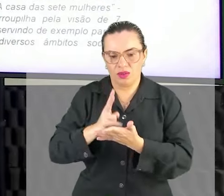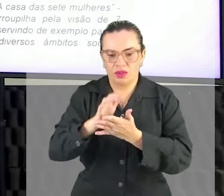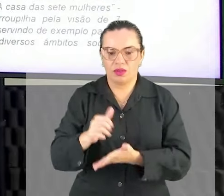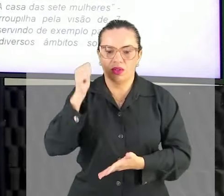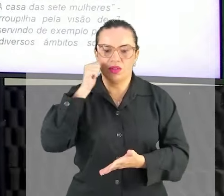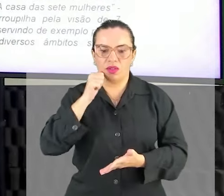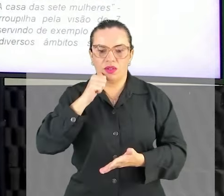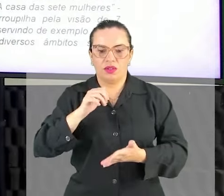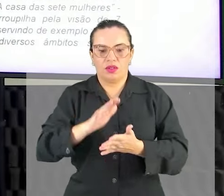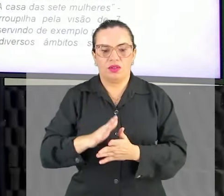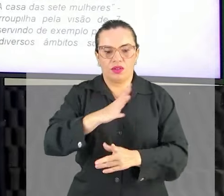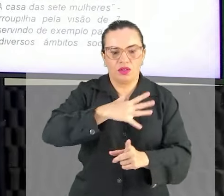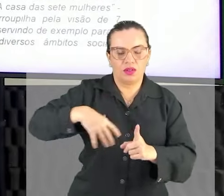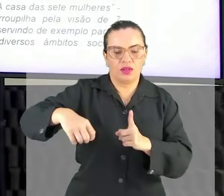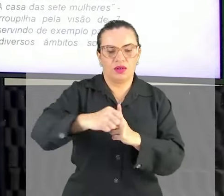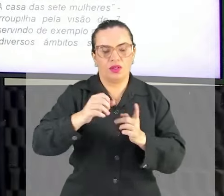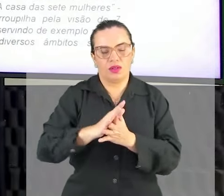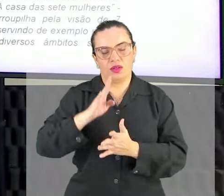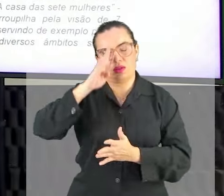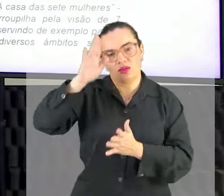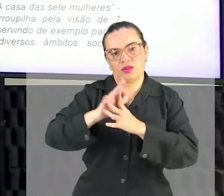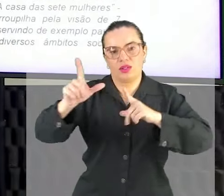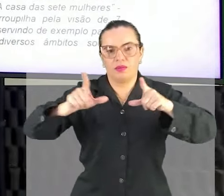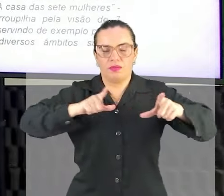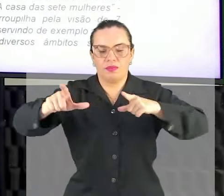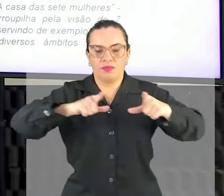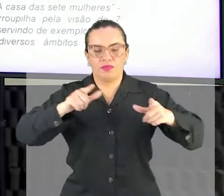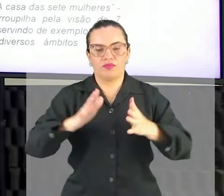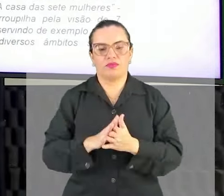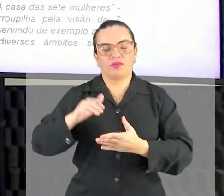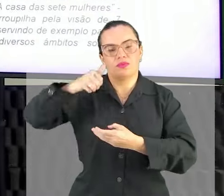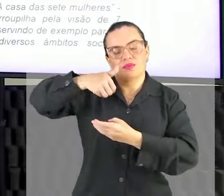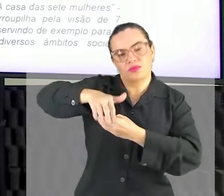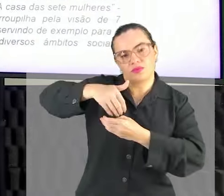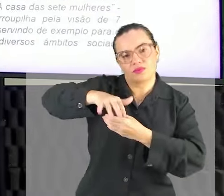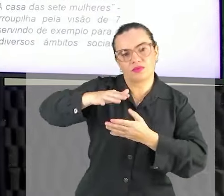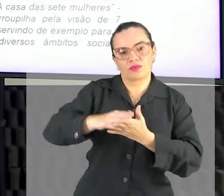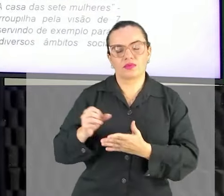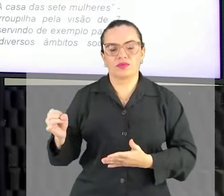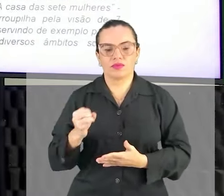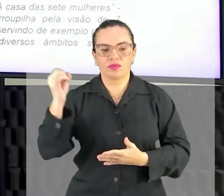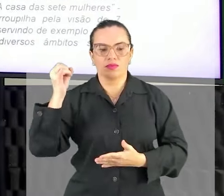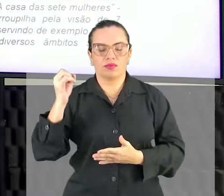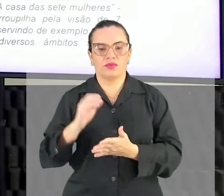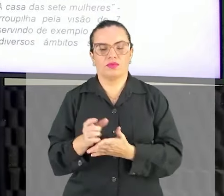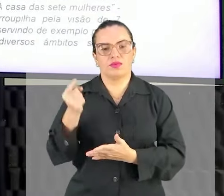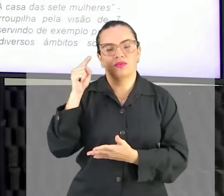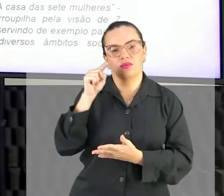laboral. Uma dica que eu vou dar para vocês. É interessante que vocês